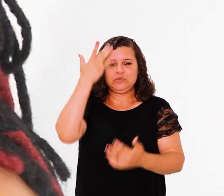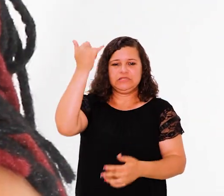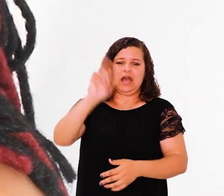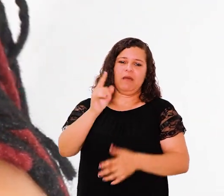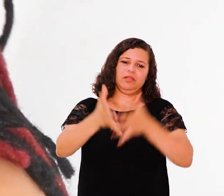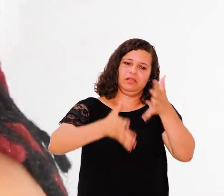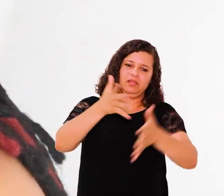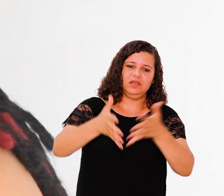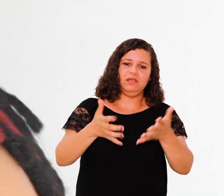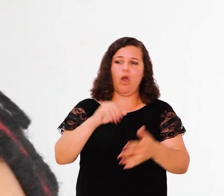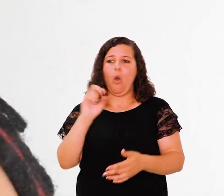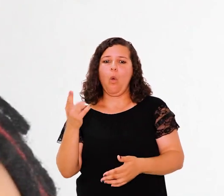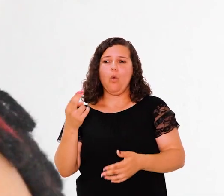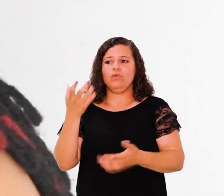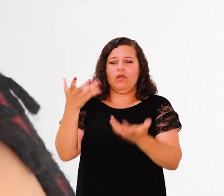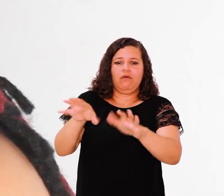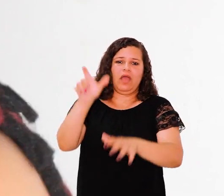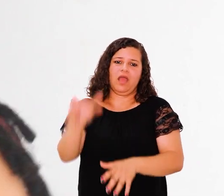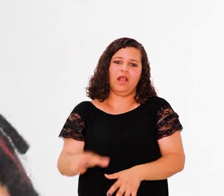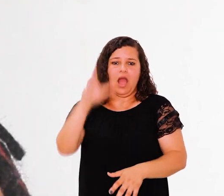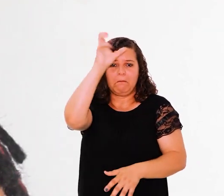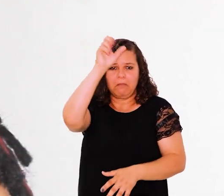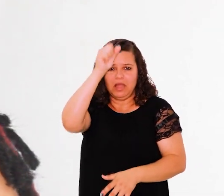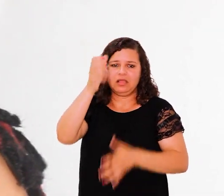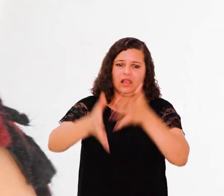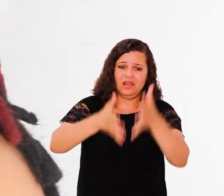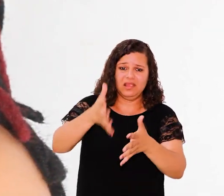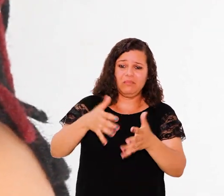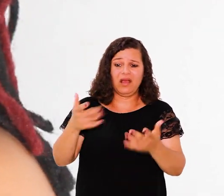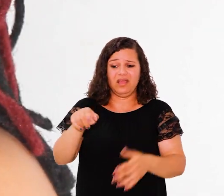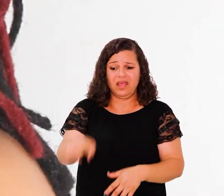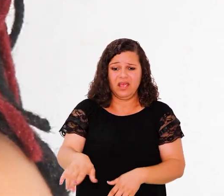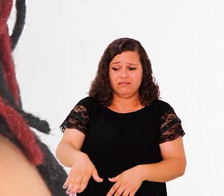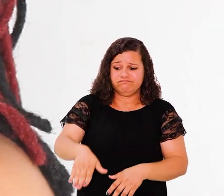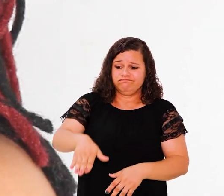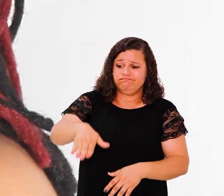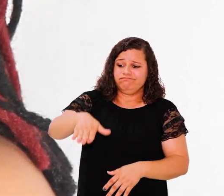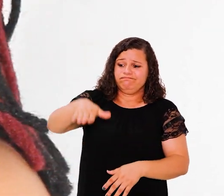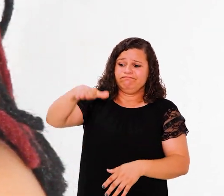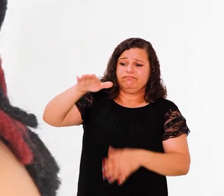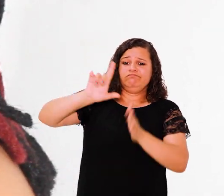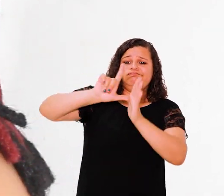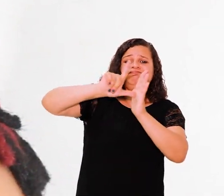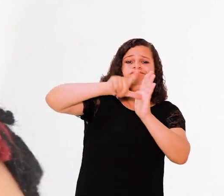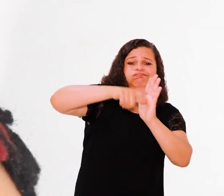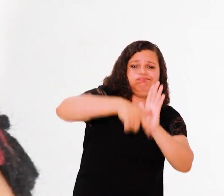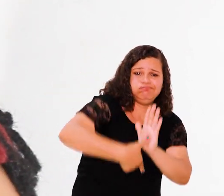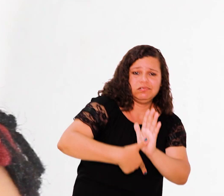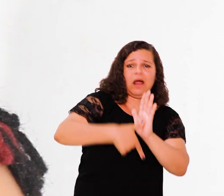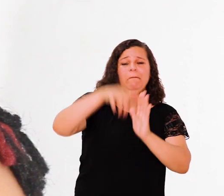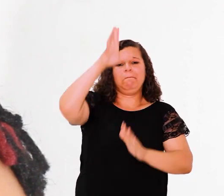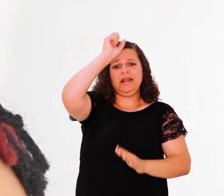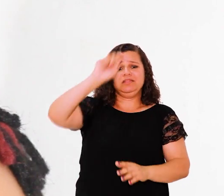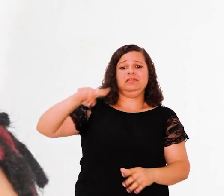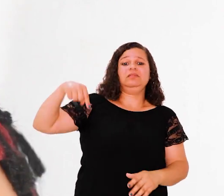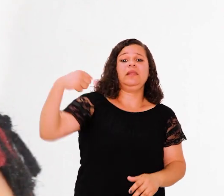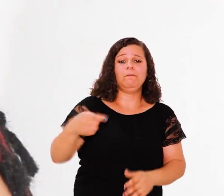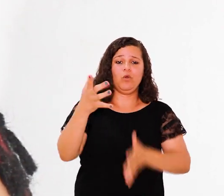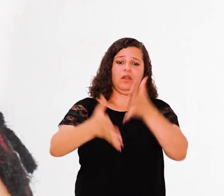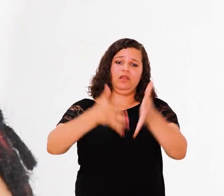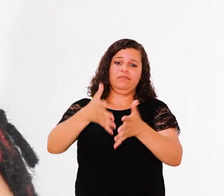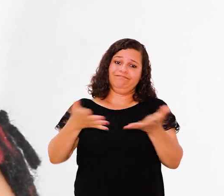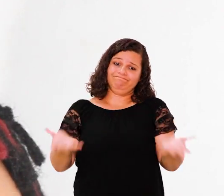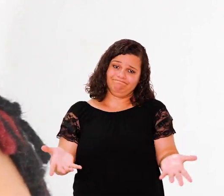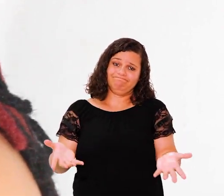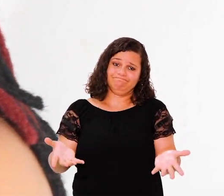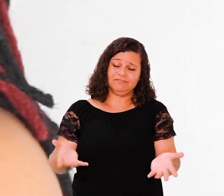família não aprende Libras, não sabe ou não quer que ele aprenda Libras. E aí ele vai crescendo tardiamente depois que ele aprende Libras, depois que ele